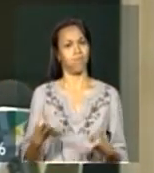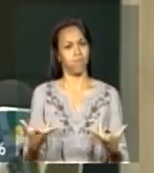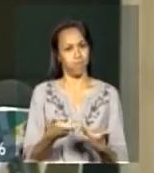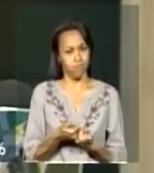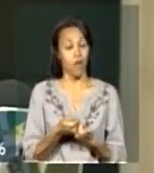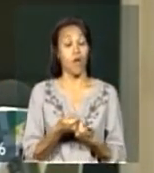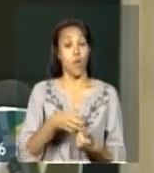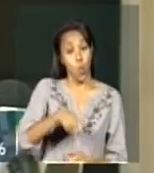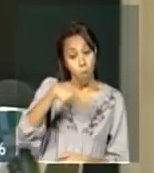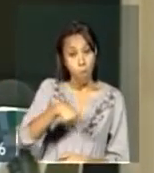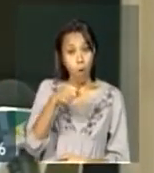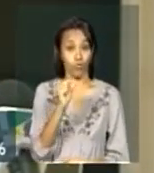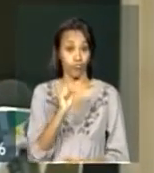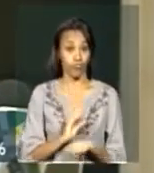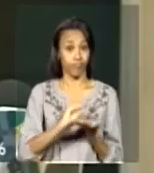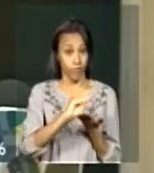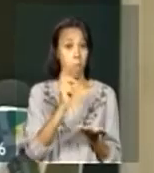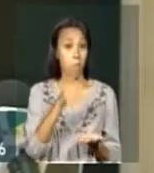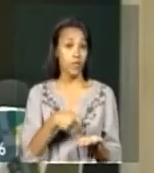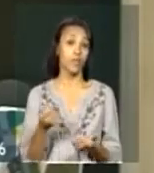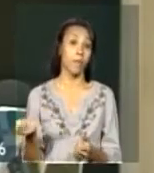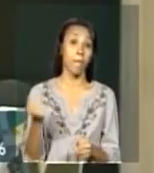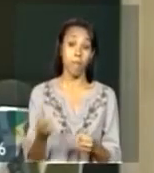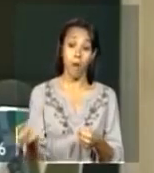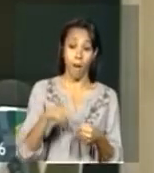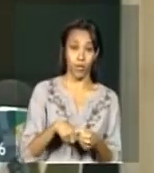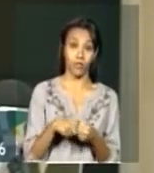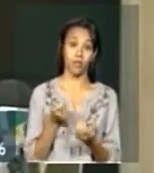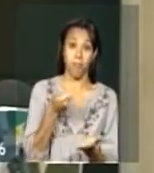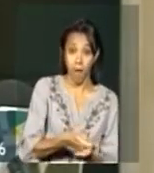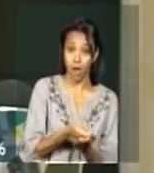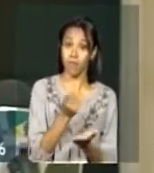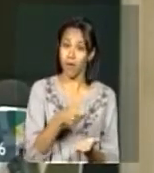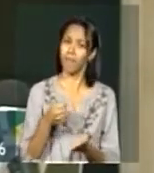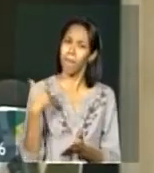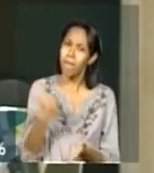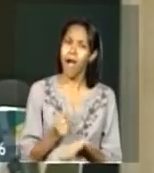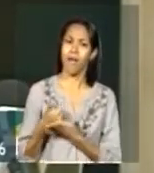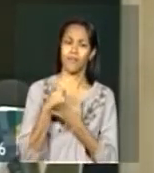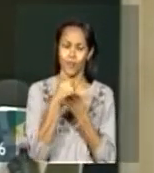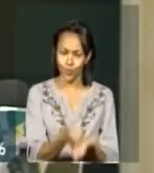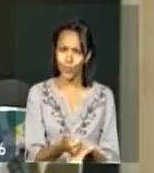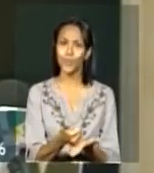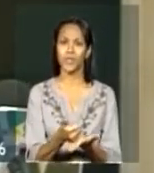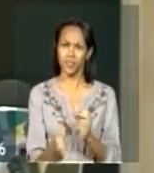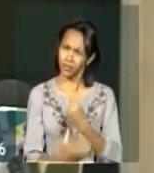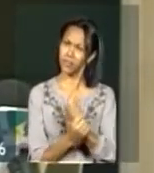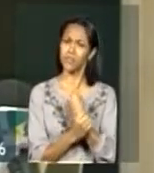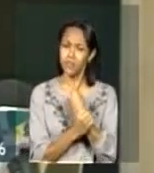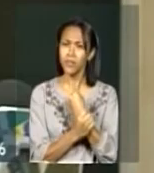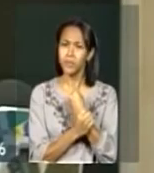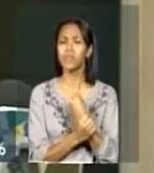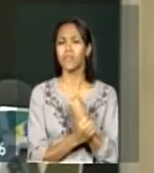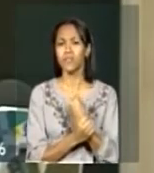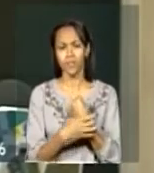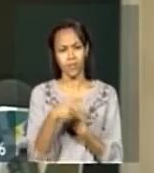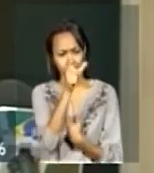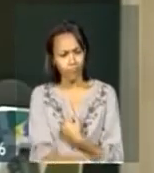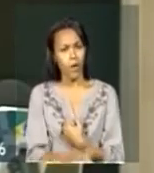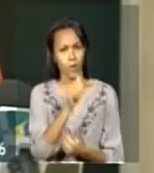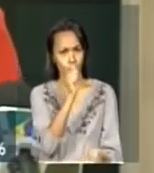atleta pode ser pago junto com o patrocínio, o que dá um suporte, né, de segurança mínima para aquele